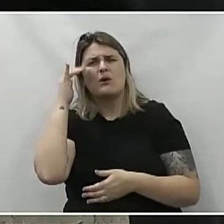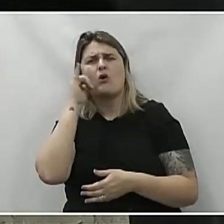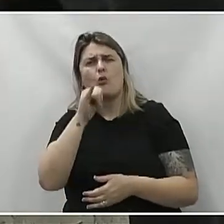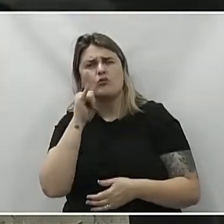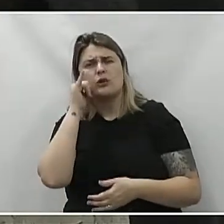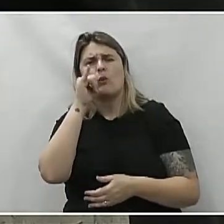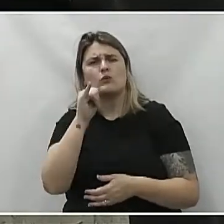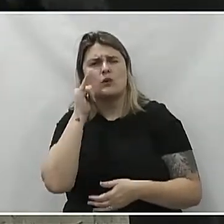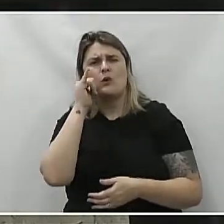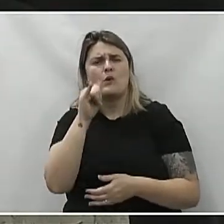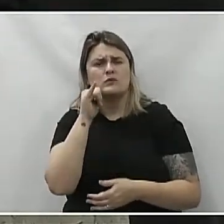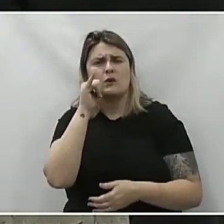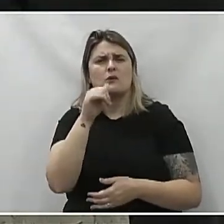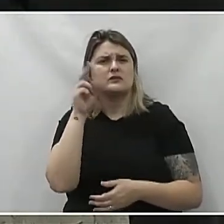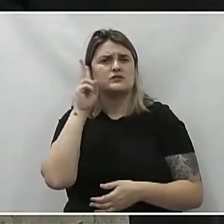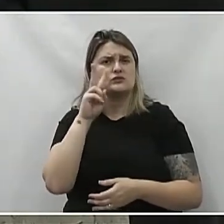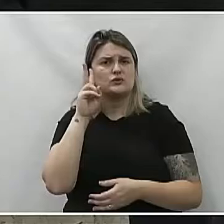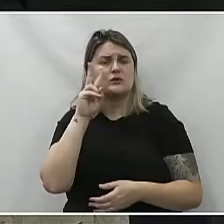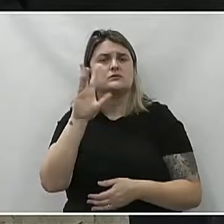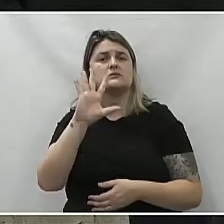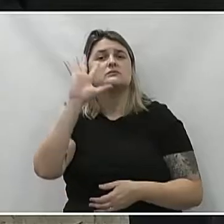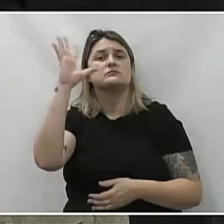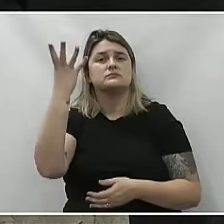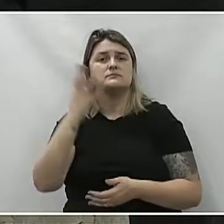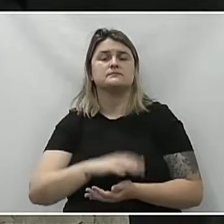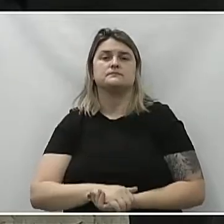acontecendo consequentemente.